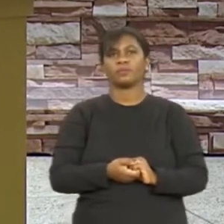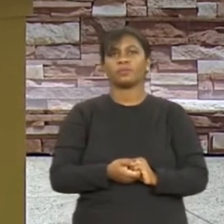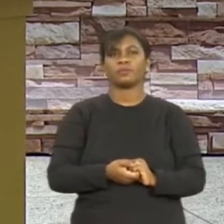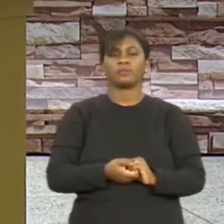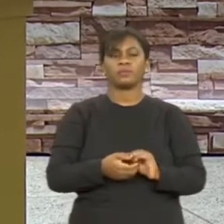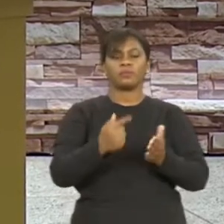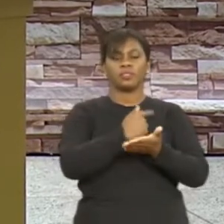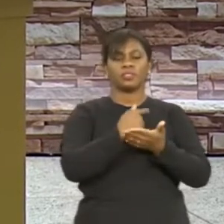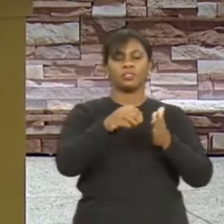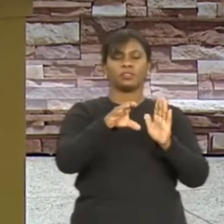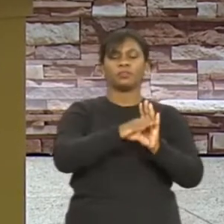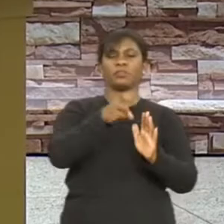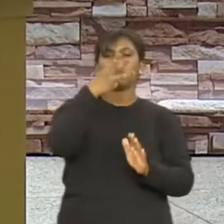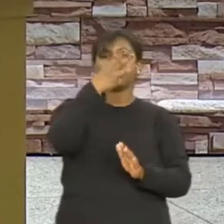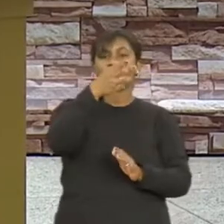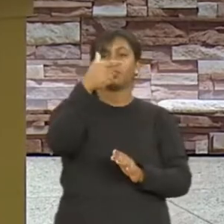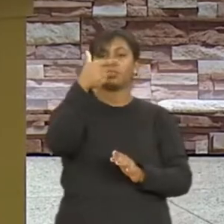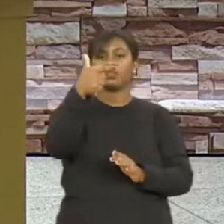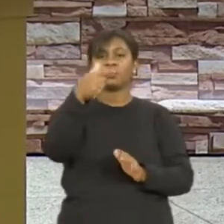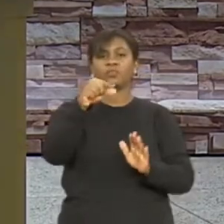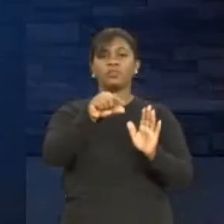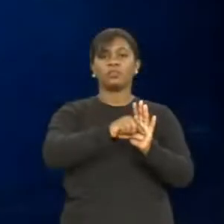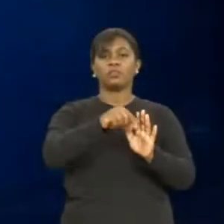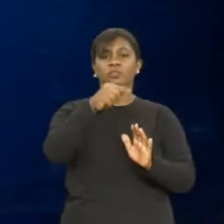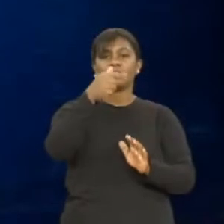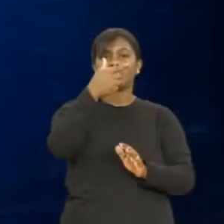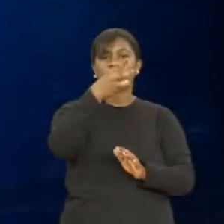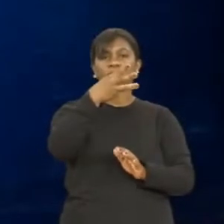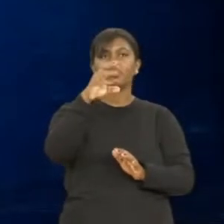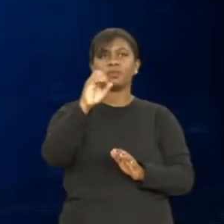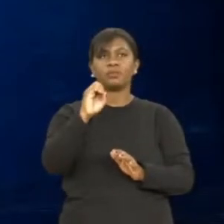Gênesis 32, 30. Pode colocar na tela, por favor.